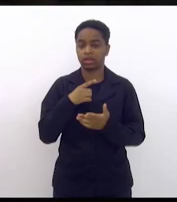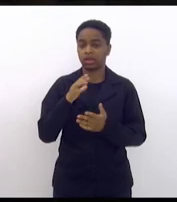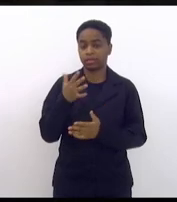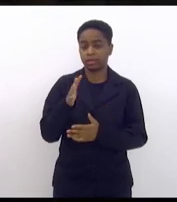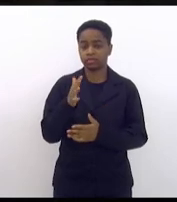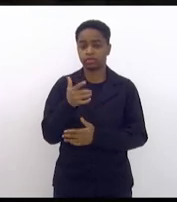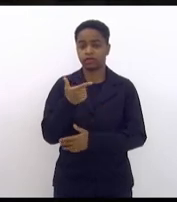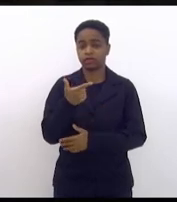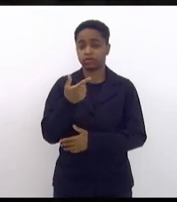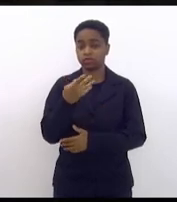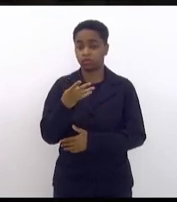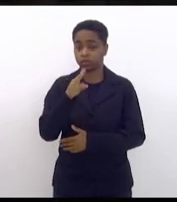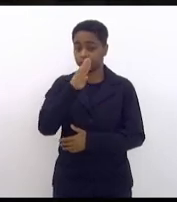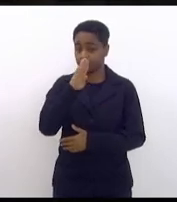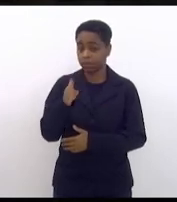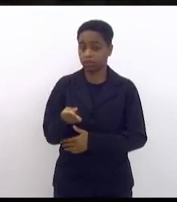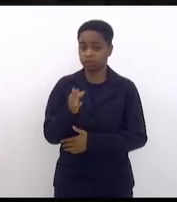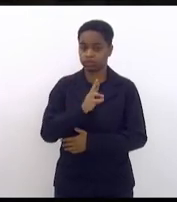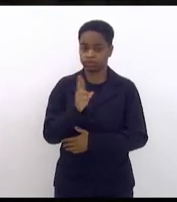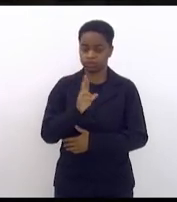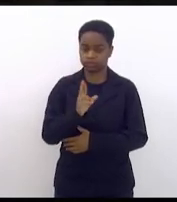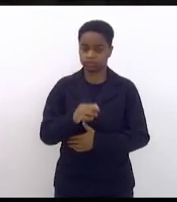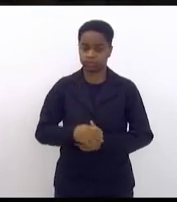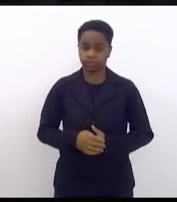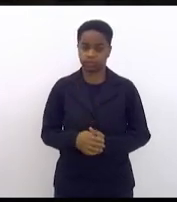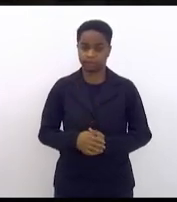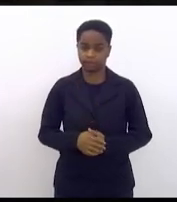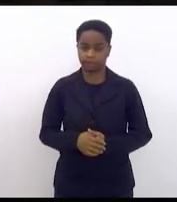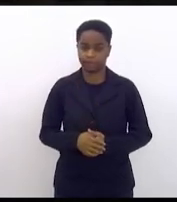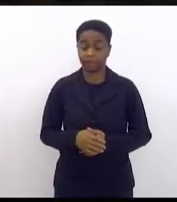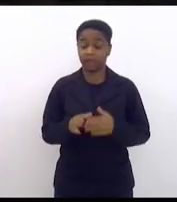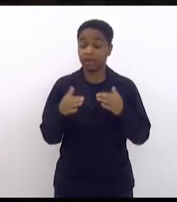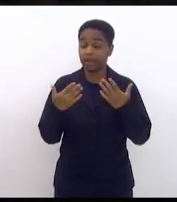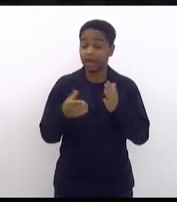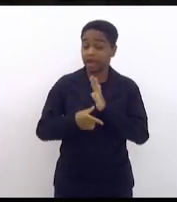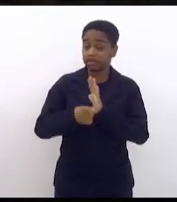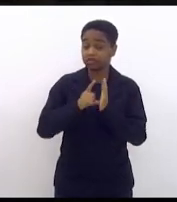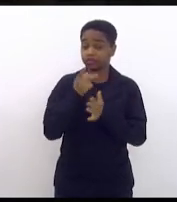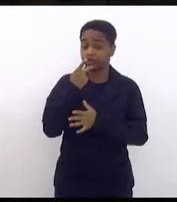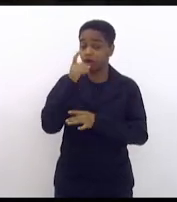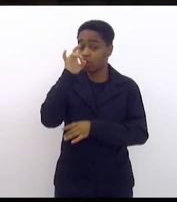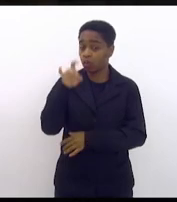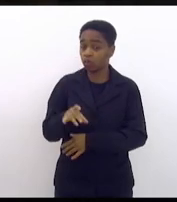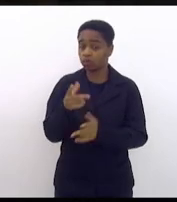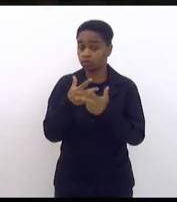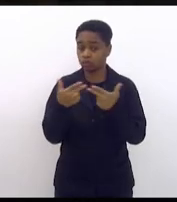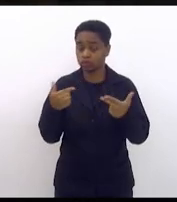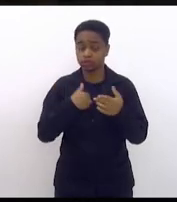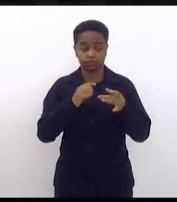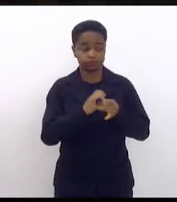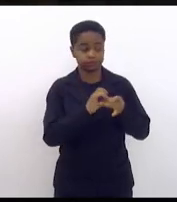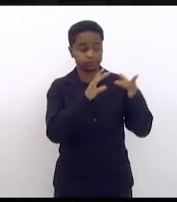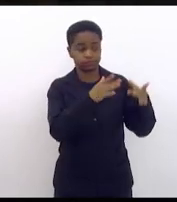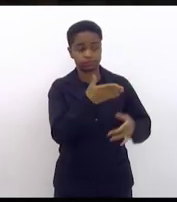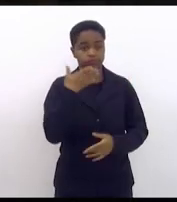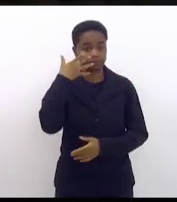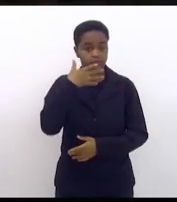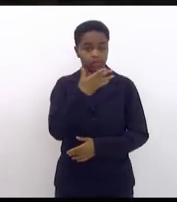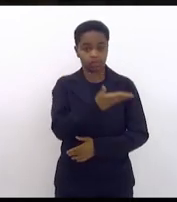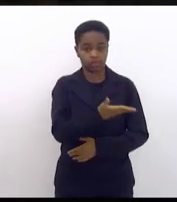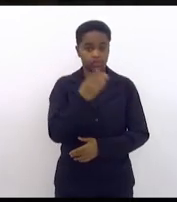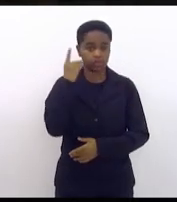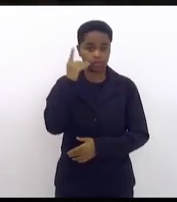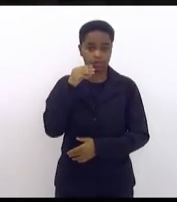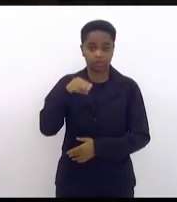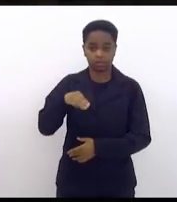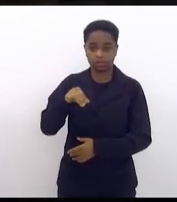bilhões de reais. Mas antes de ir para o último episódio, concedo a parte ao deputado Carlos Mink.